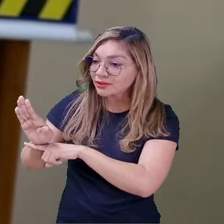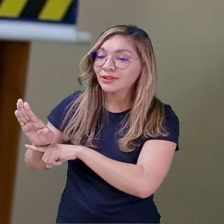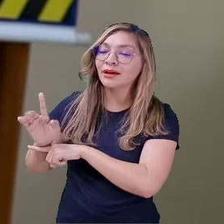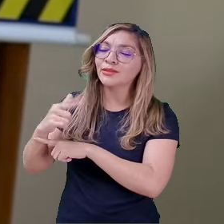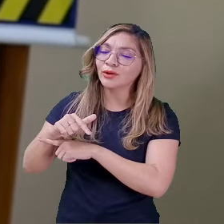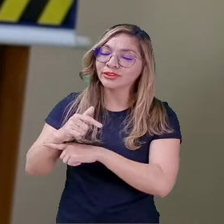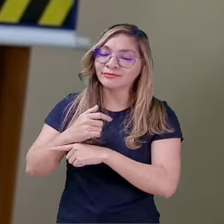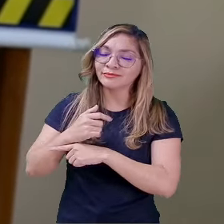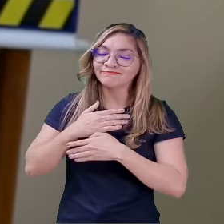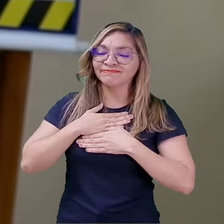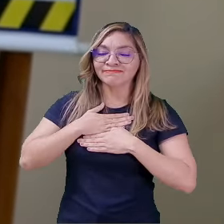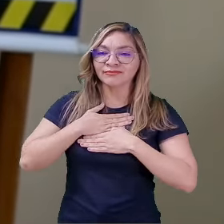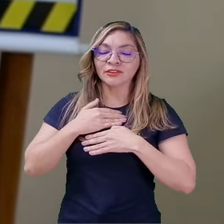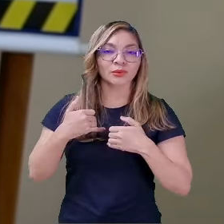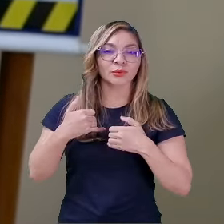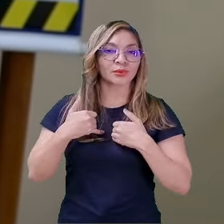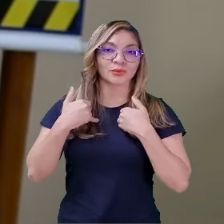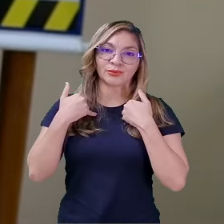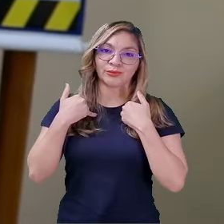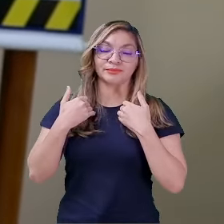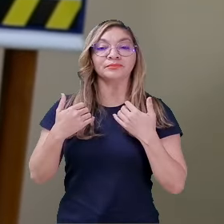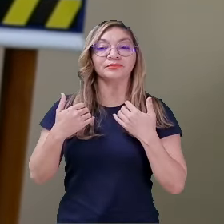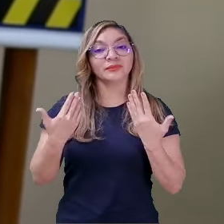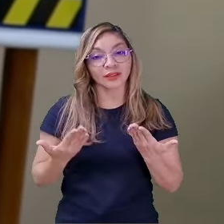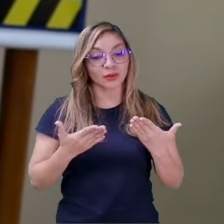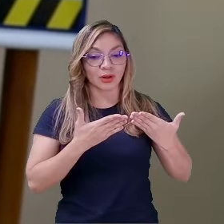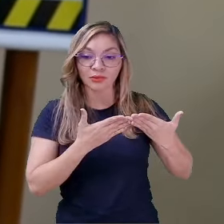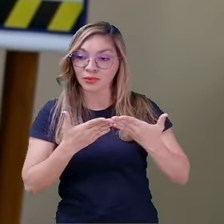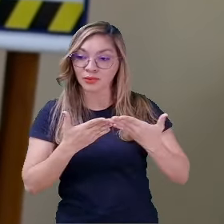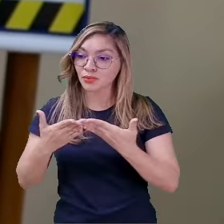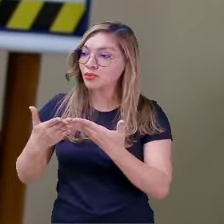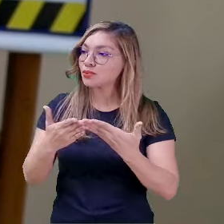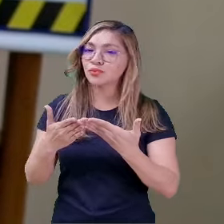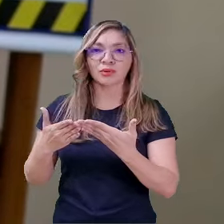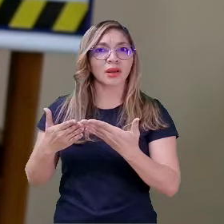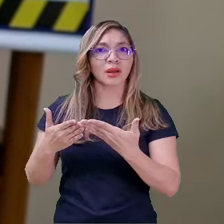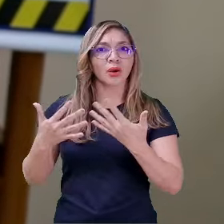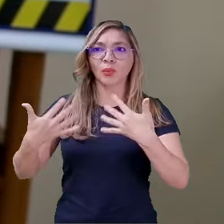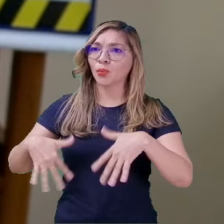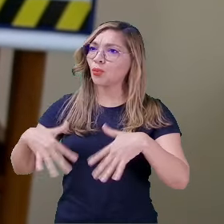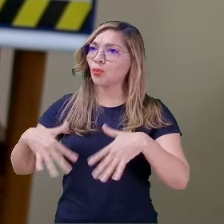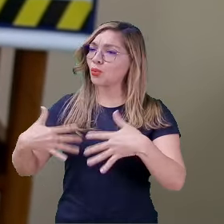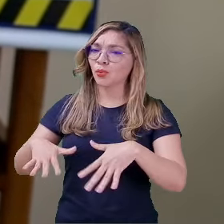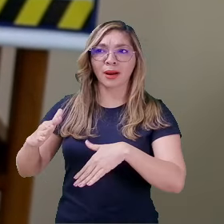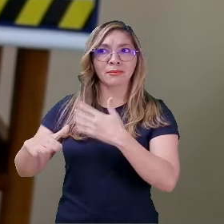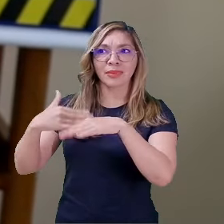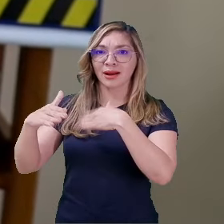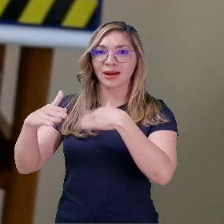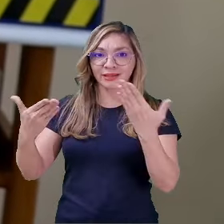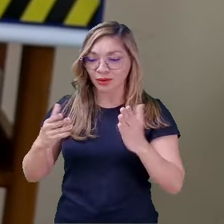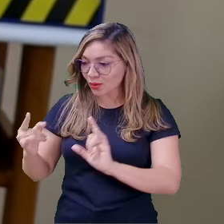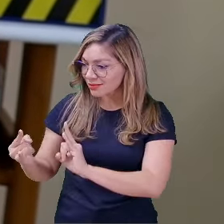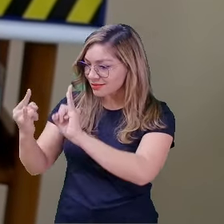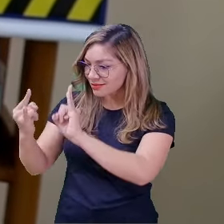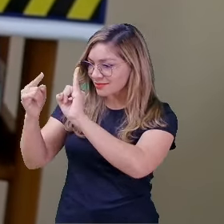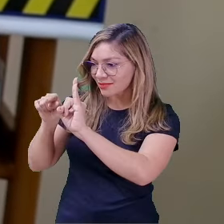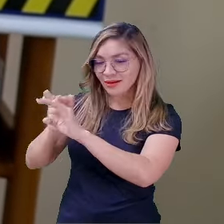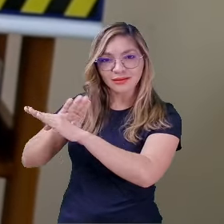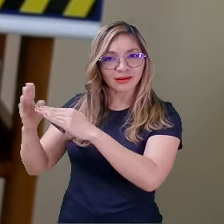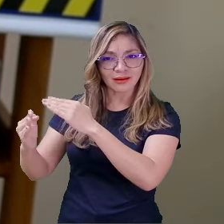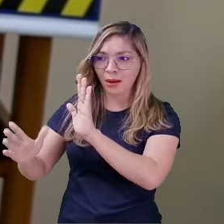tem. Então a jornada em si já melhorou, 1000%. E agora com esse prédio novo, melhorou mais ainda,